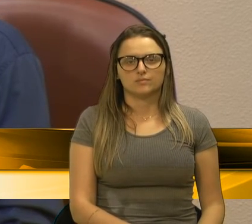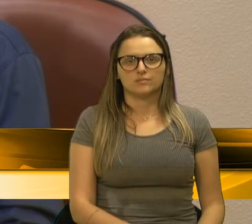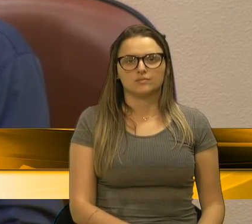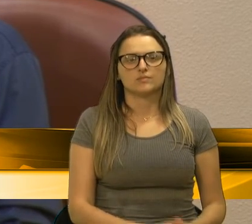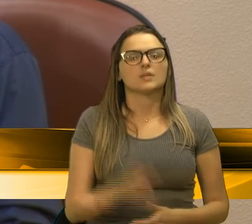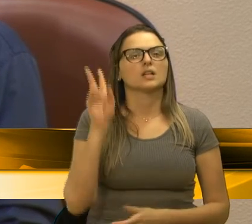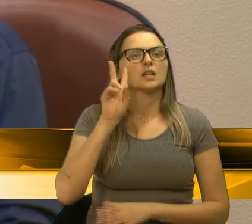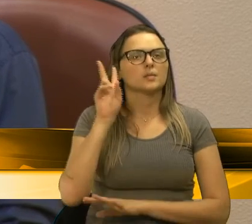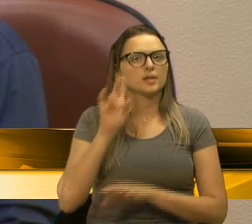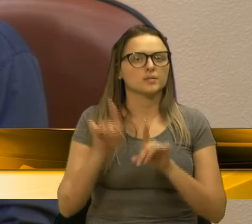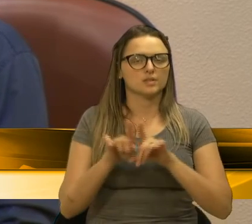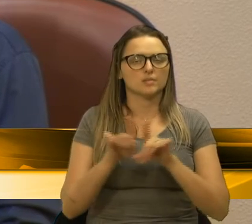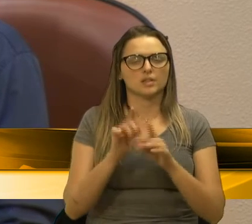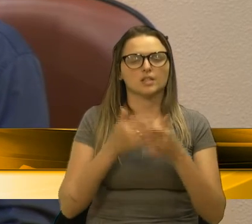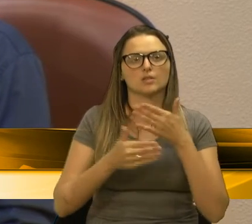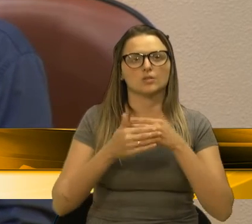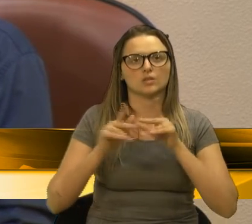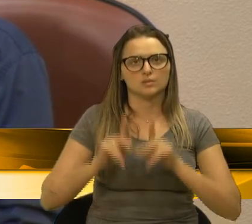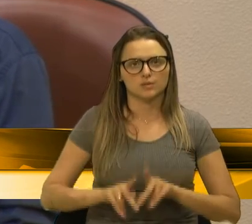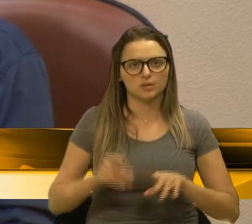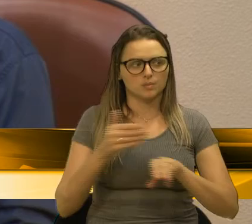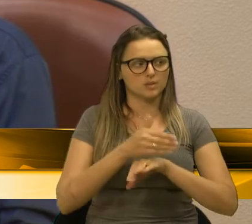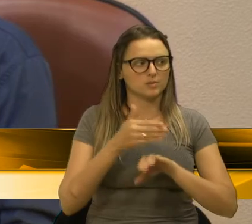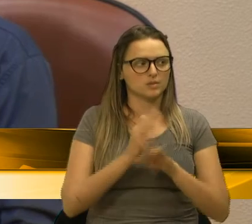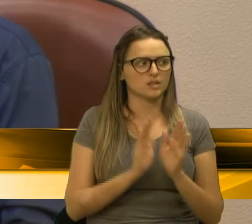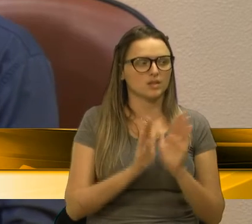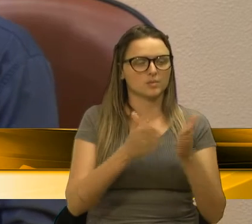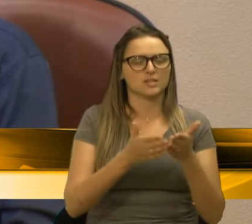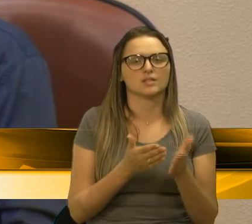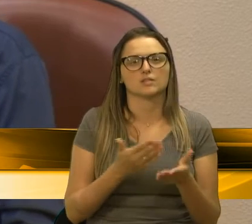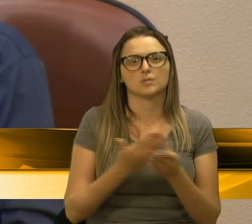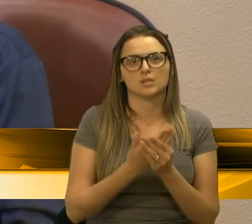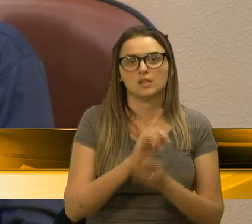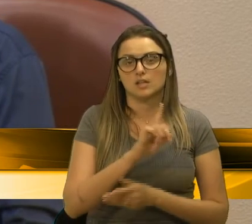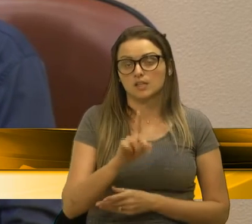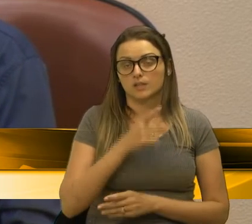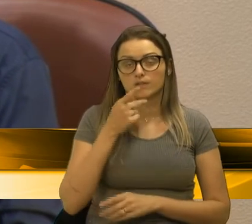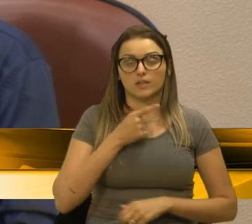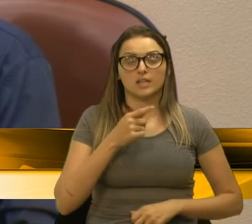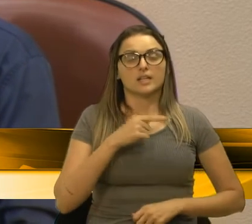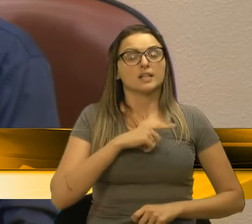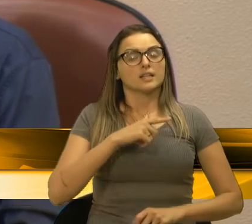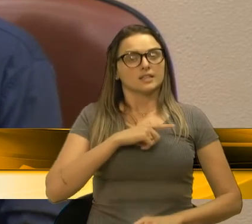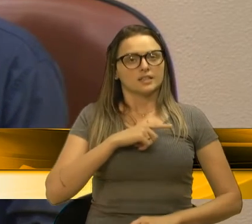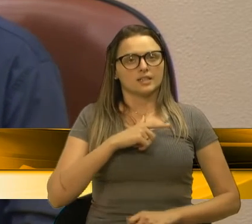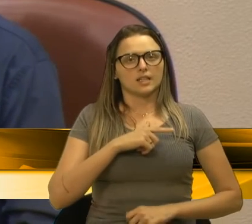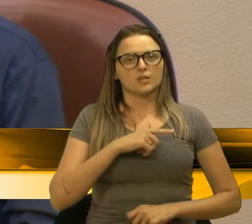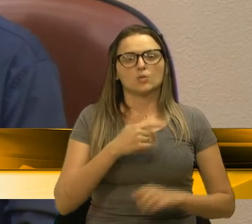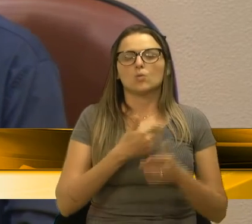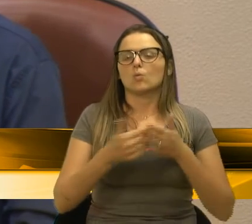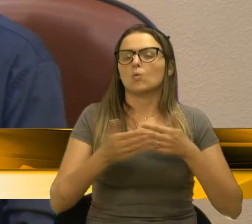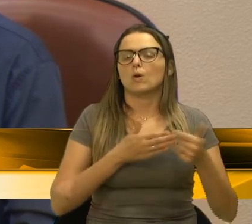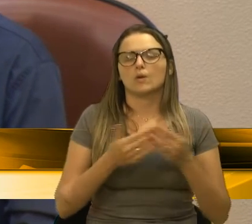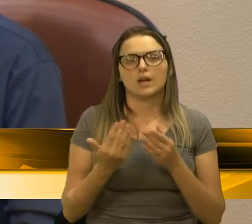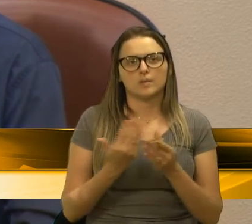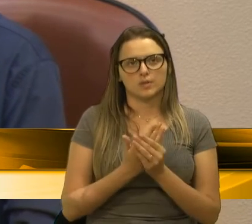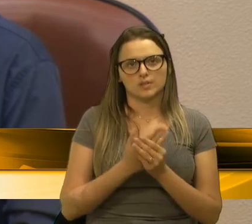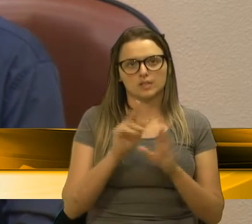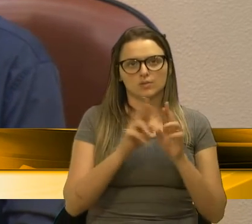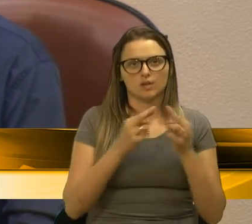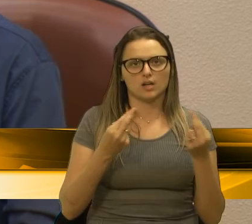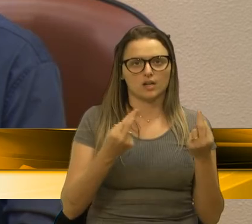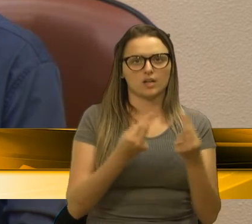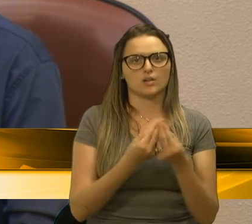www.câmaracaxias.rs.gov.br. Lembramos que os integrantes da comissão processante não falarão ao final de cada oitiva, preservando, acima de tudo, qualquer julgamento neste momento. A